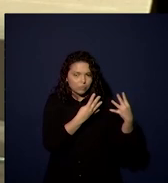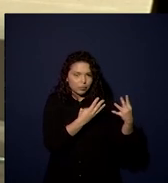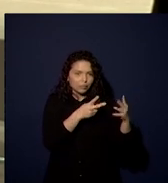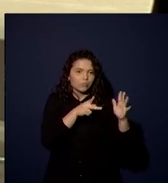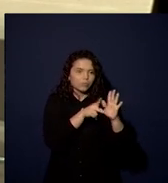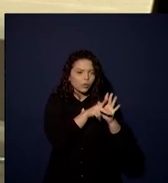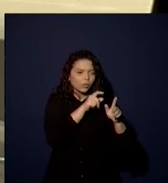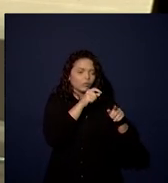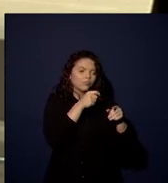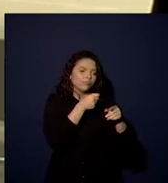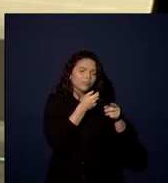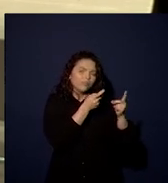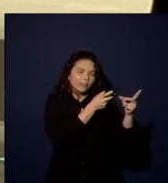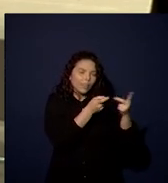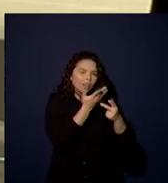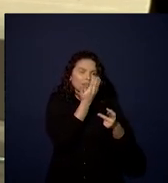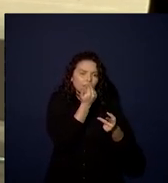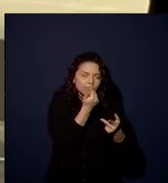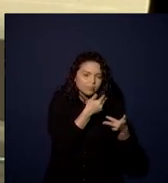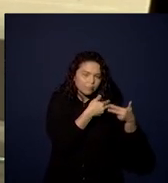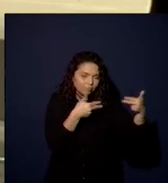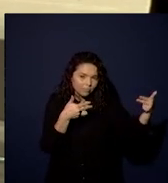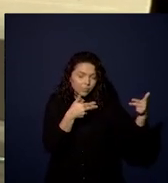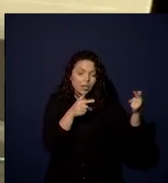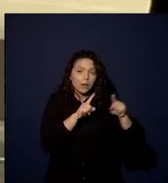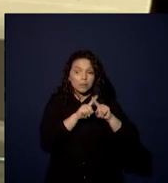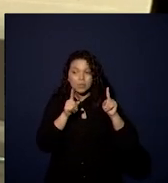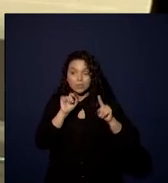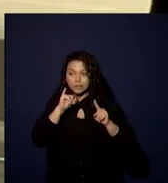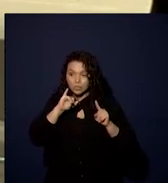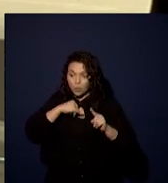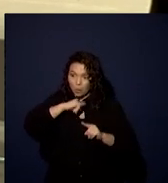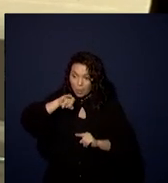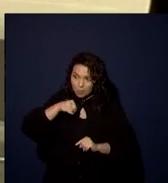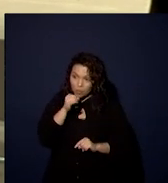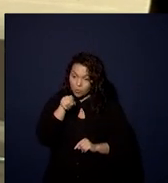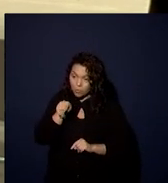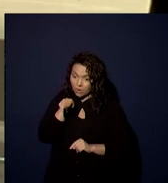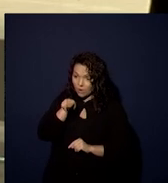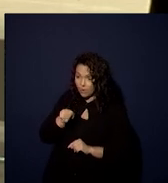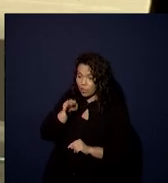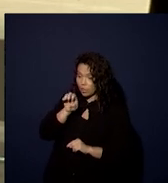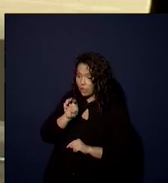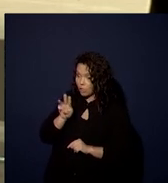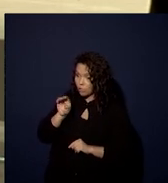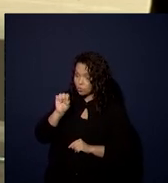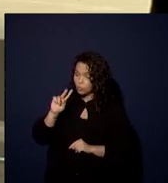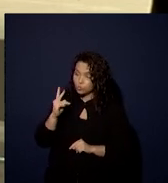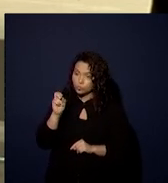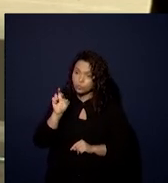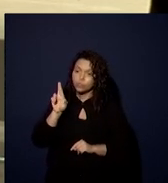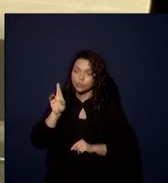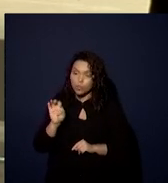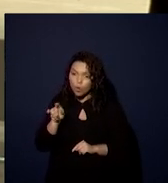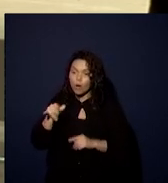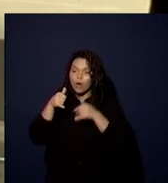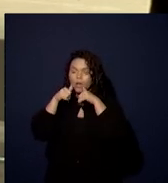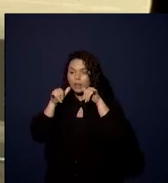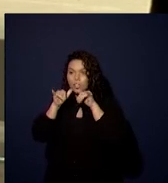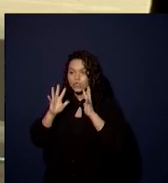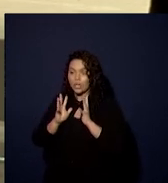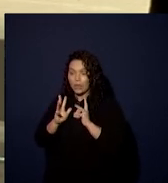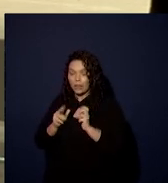se aproveitasse essa onda dorme mais a energia limpa Então o jeito de exportar